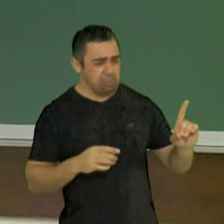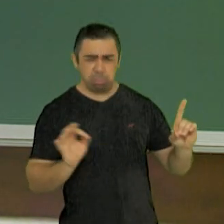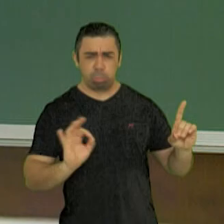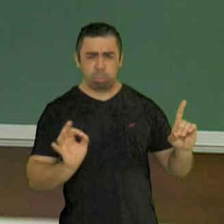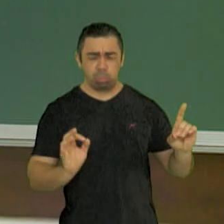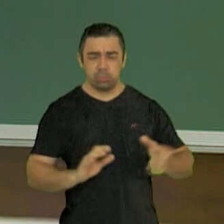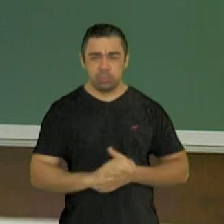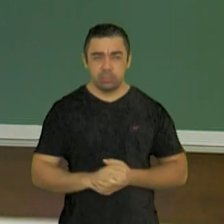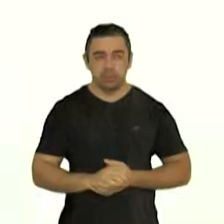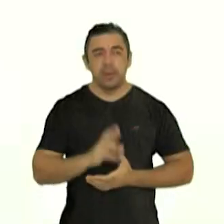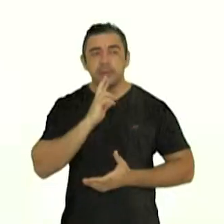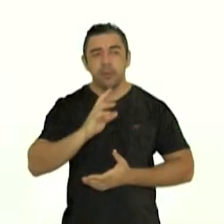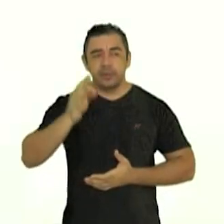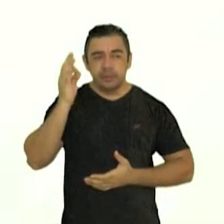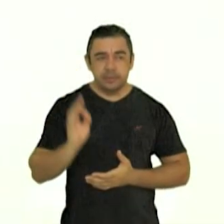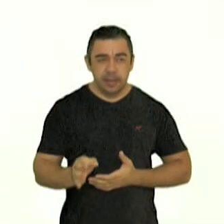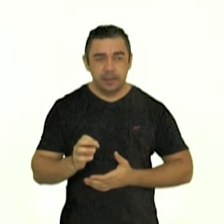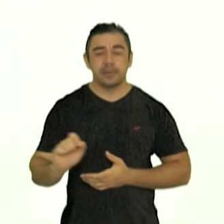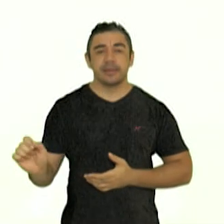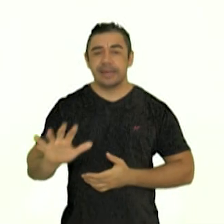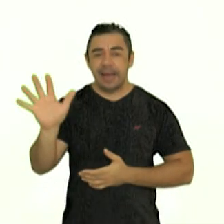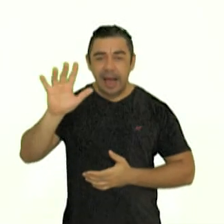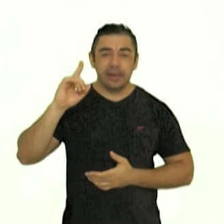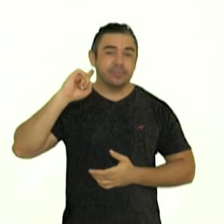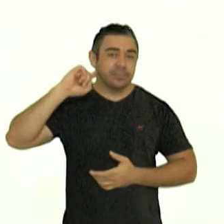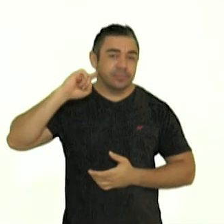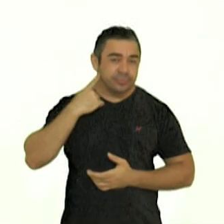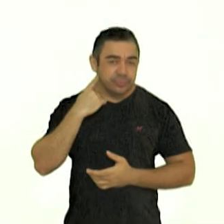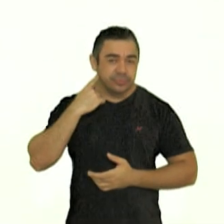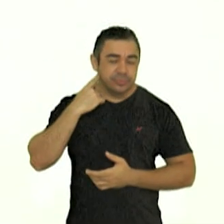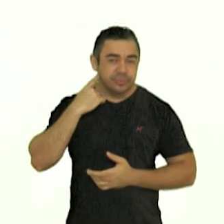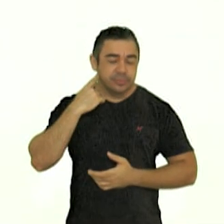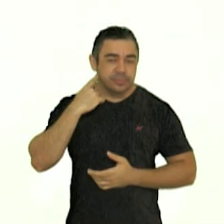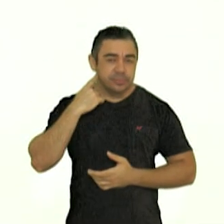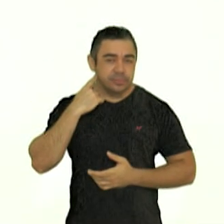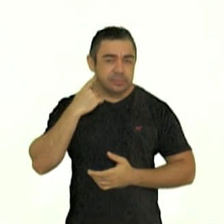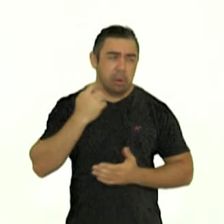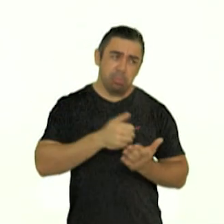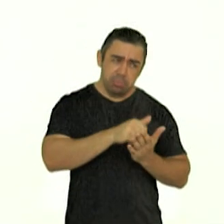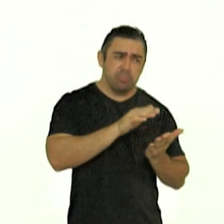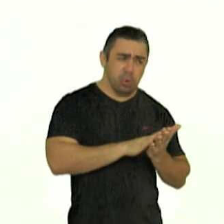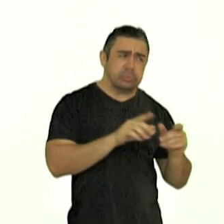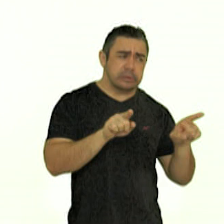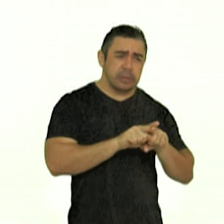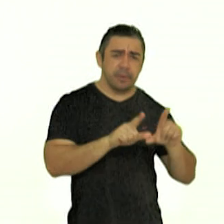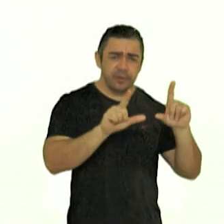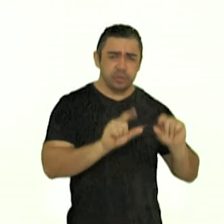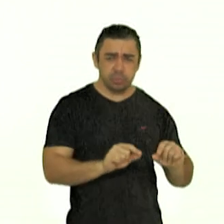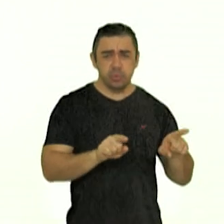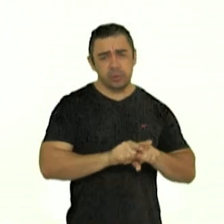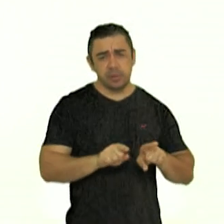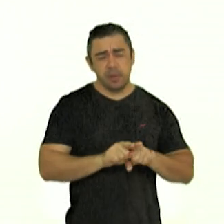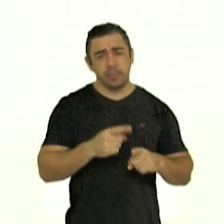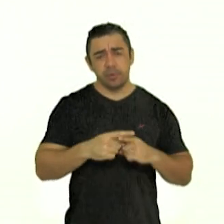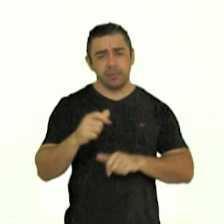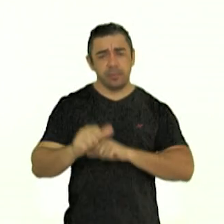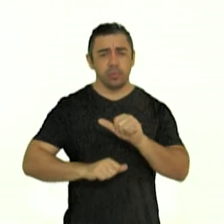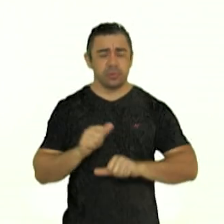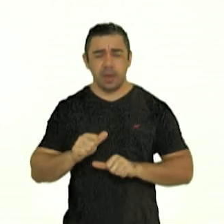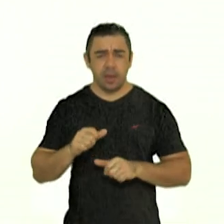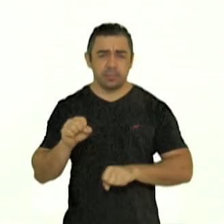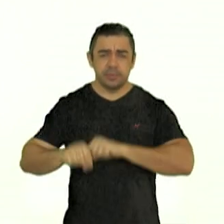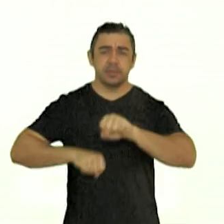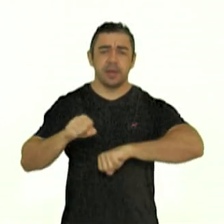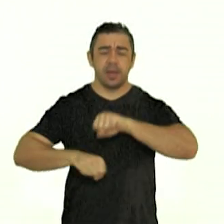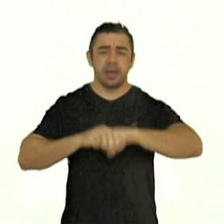plano. Resposta correta, da emissão de gases poluentes, né? Até a emissão de multas pode ser que diminua, se as pessoas trocarem, né, o meio